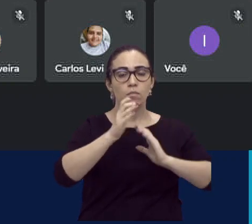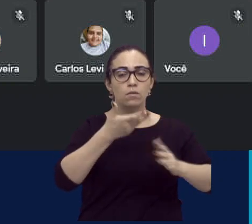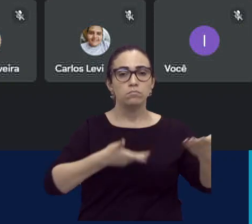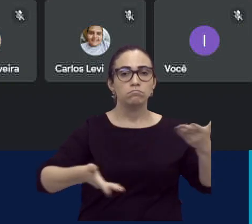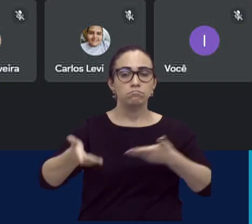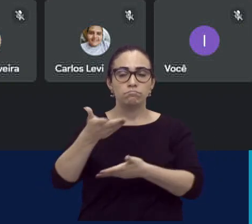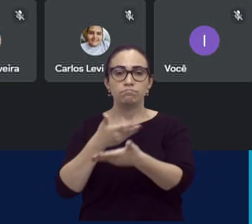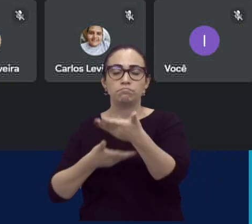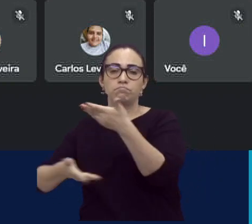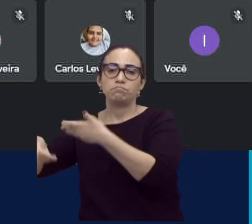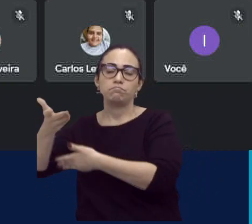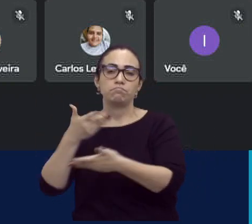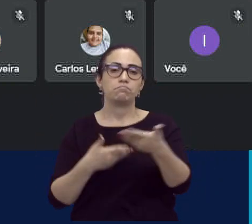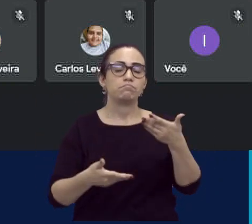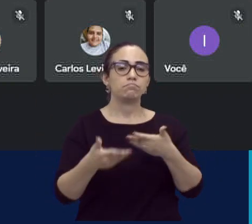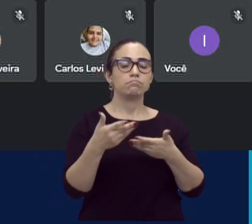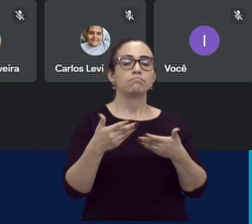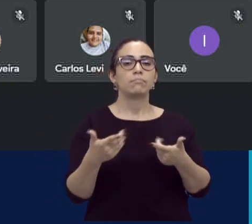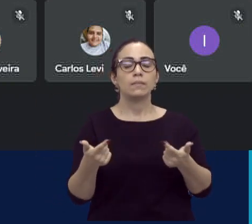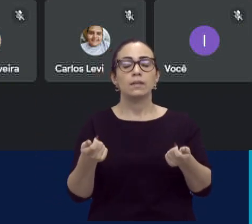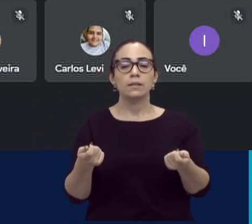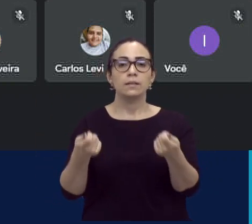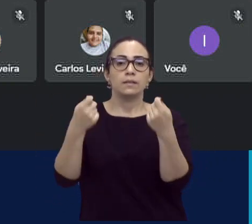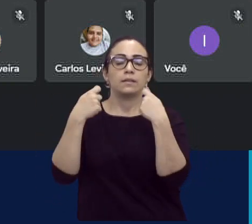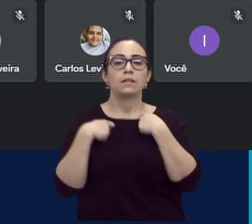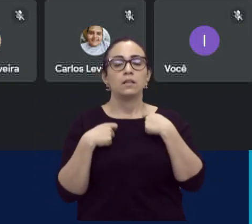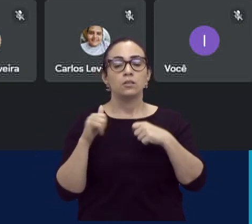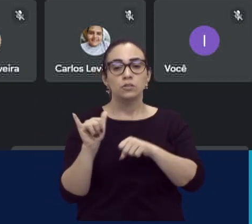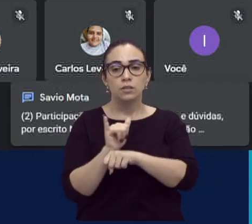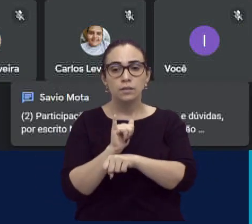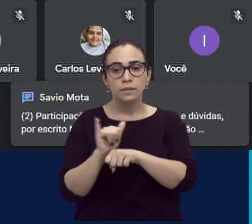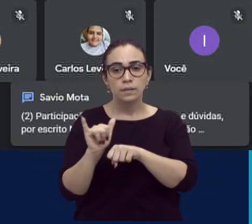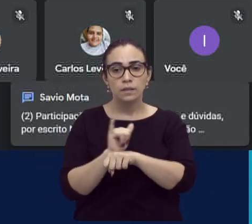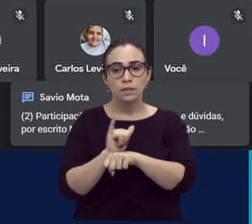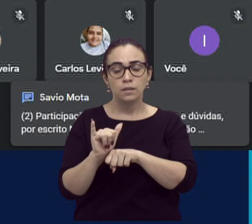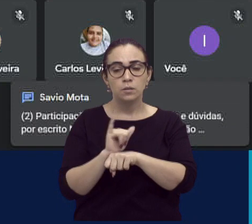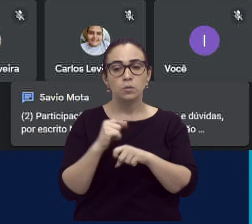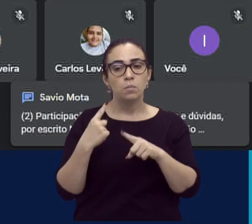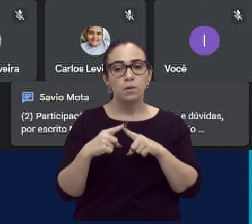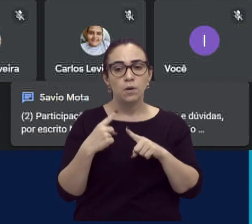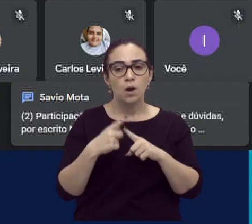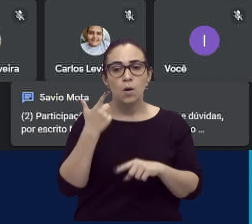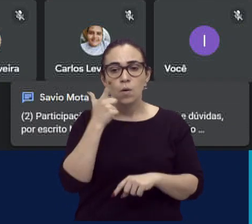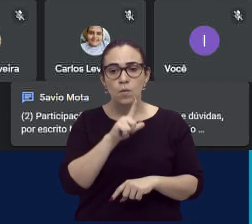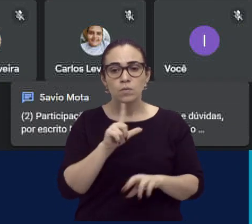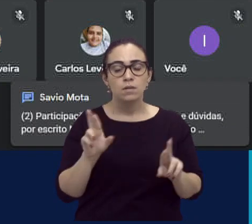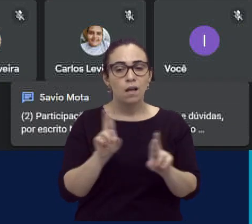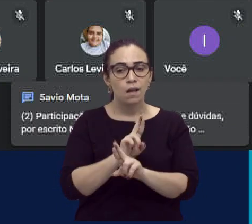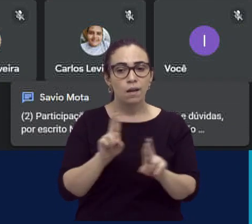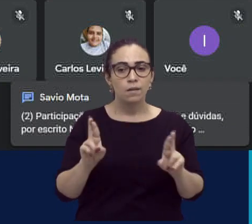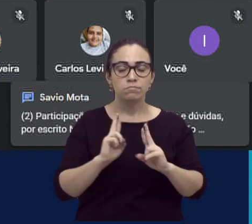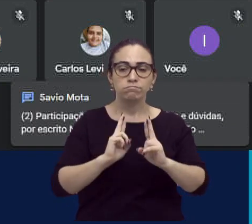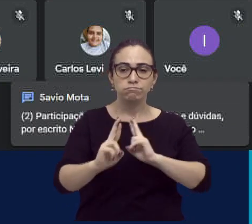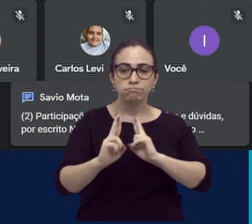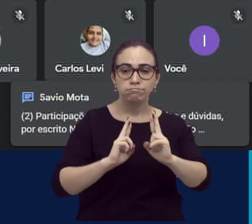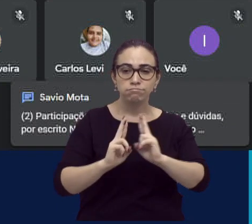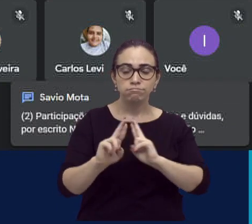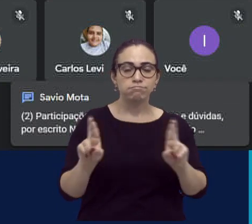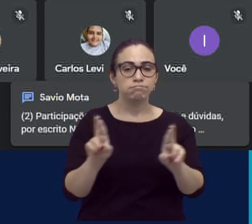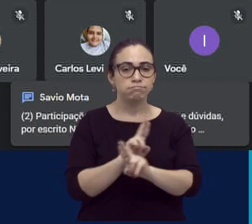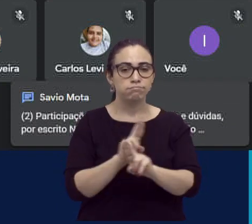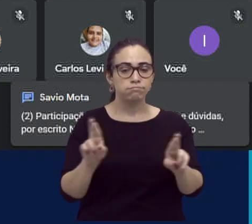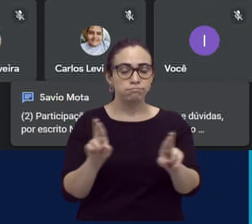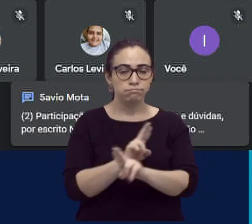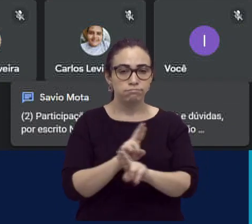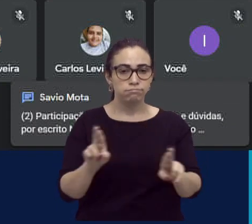Ela nos dá habilidades para que a gente possa se relacionar e se relacionar bem